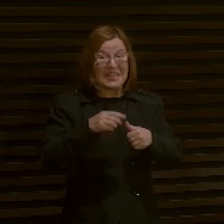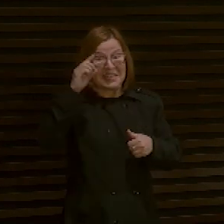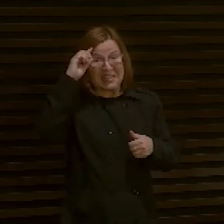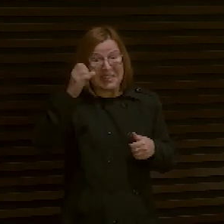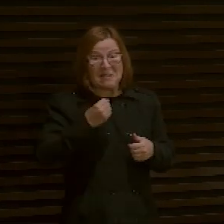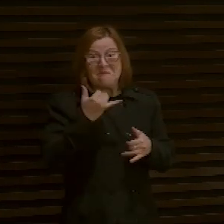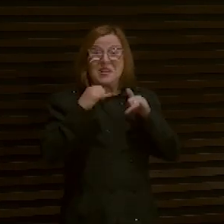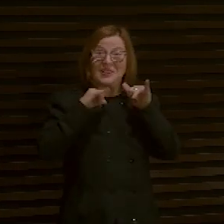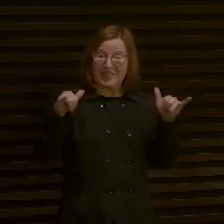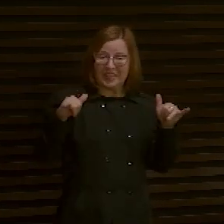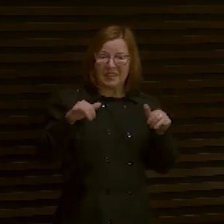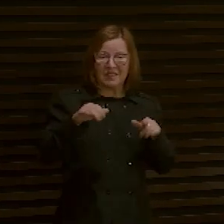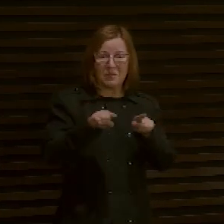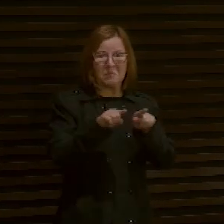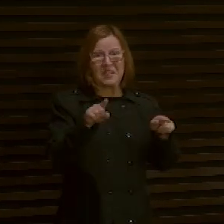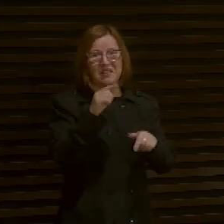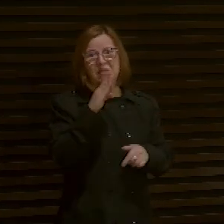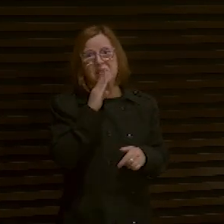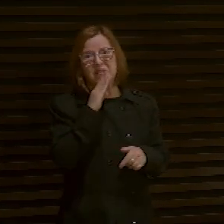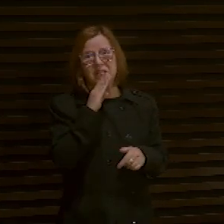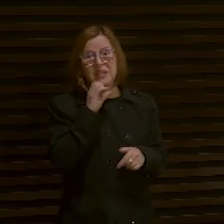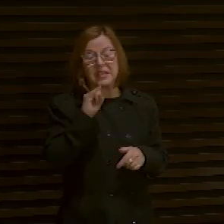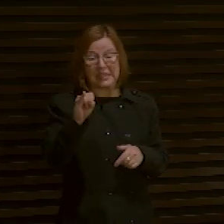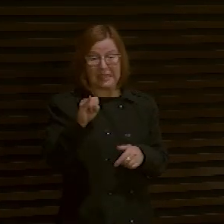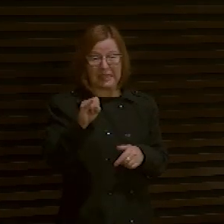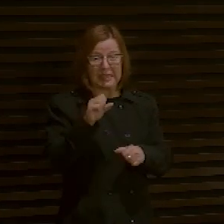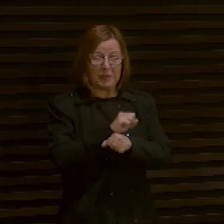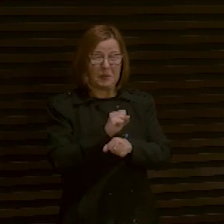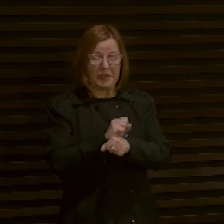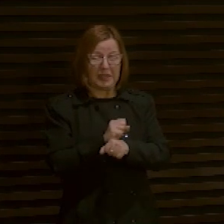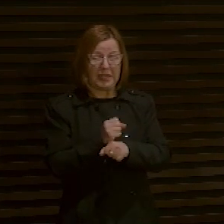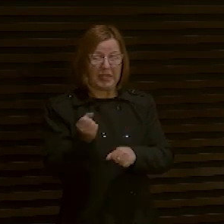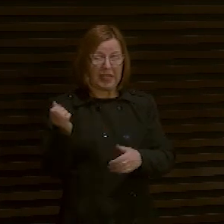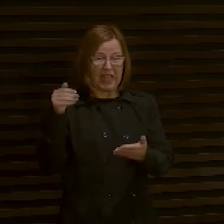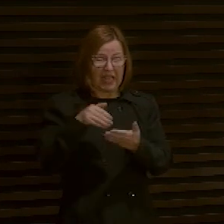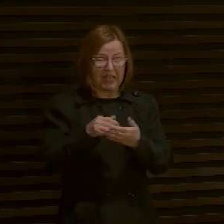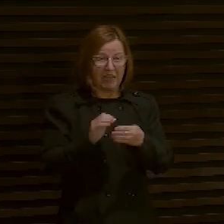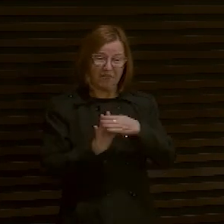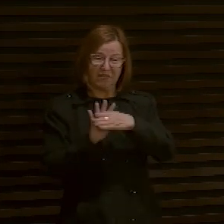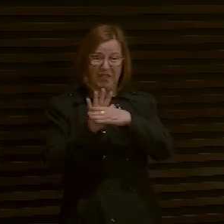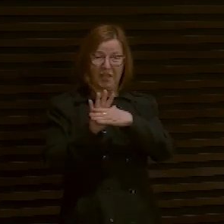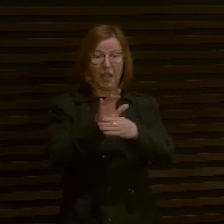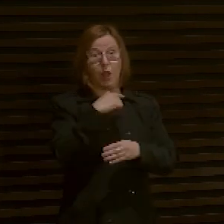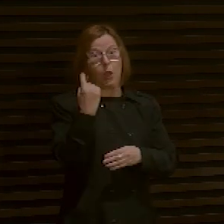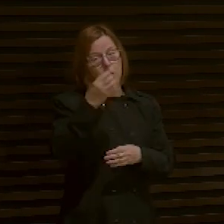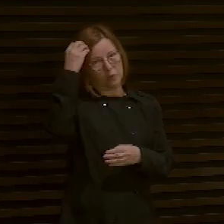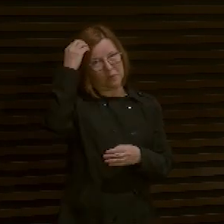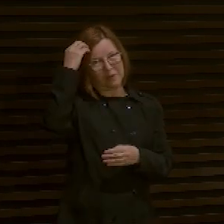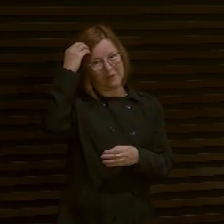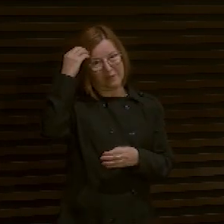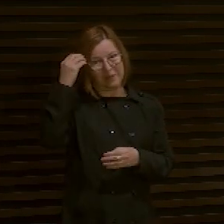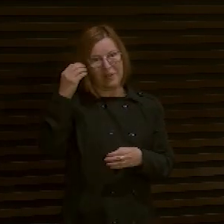nos calamos. Se esperarmos até a luz da manhã, seremos tidos por culpados. Vamos agora